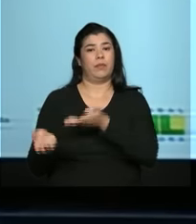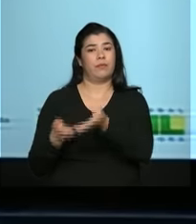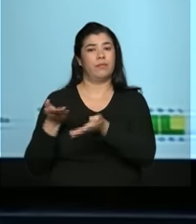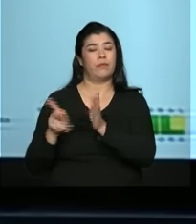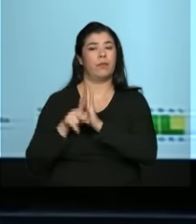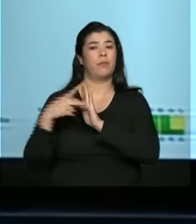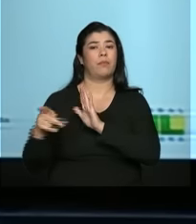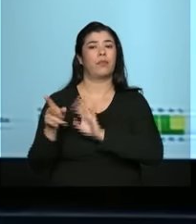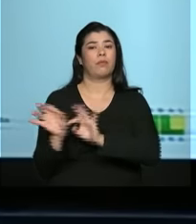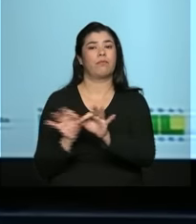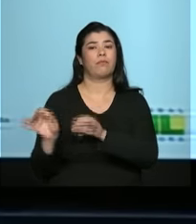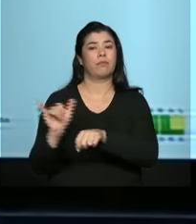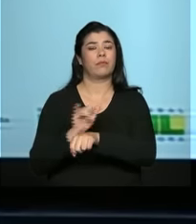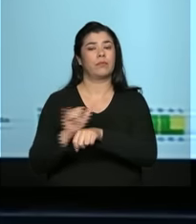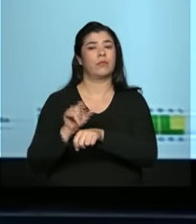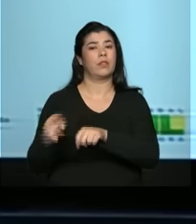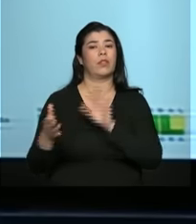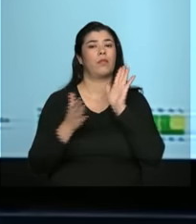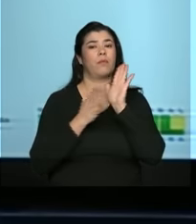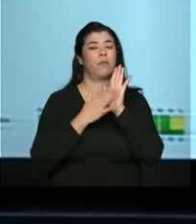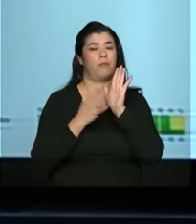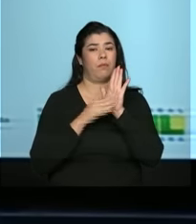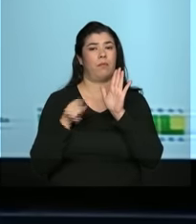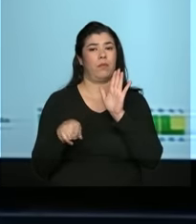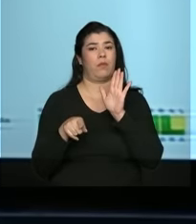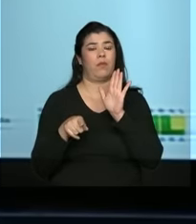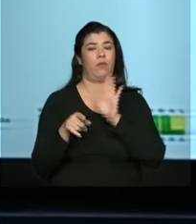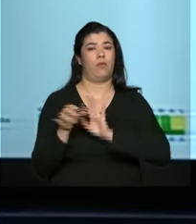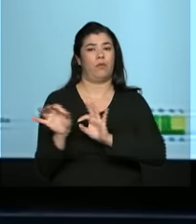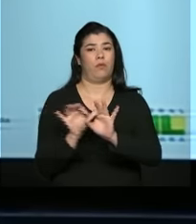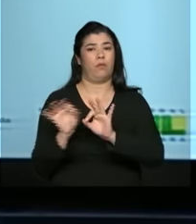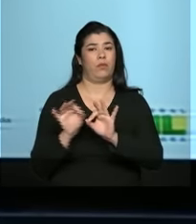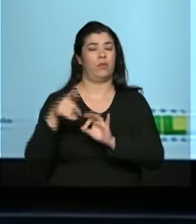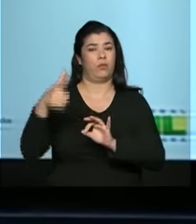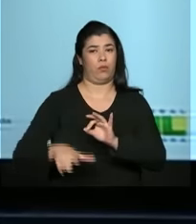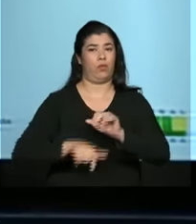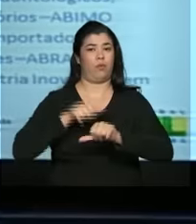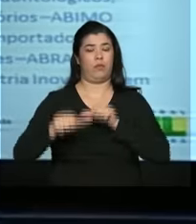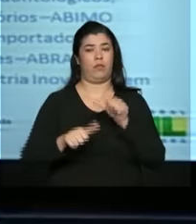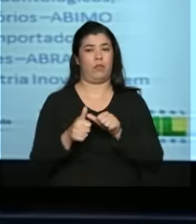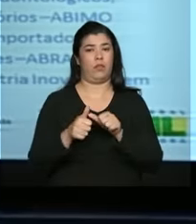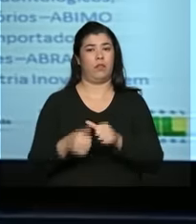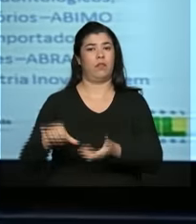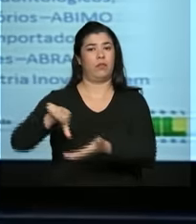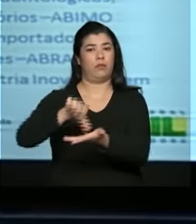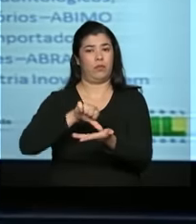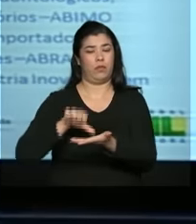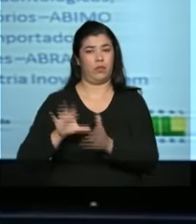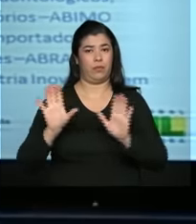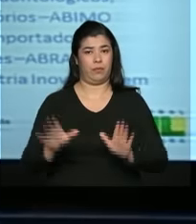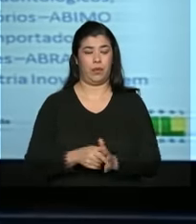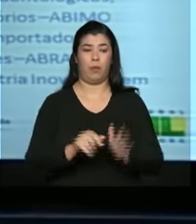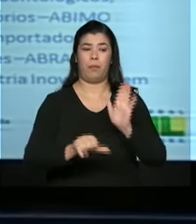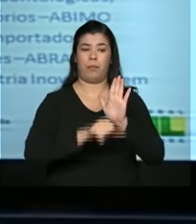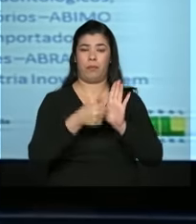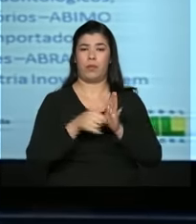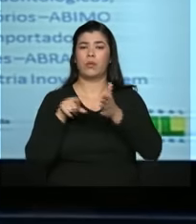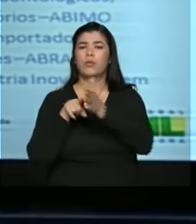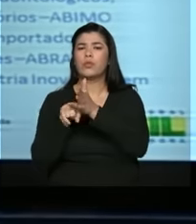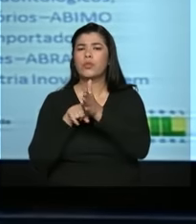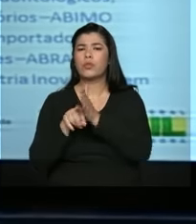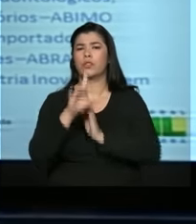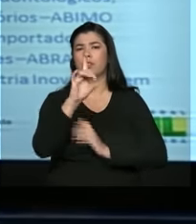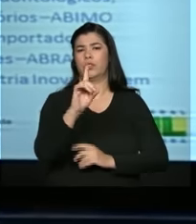estratégico contendo propostas de reestruturação do setor portanto diagnóstico e como que se dará a